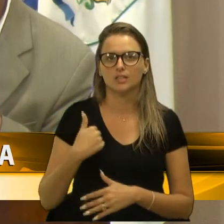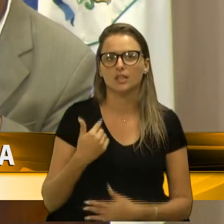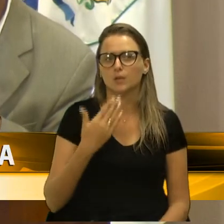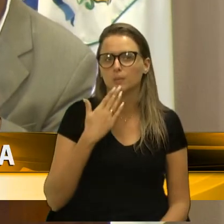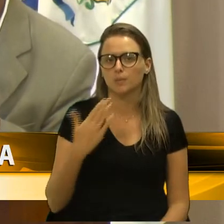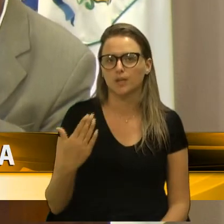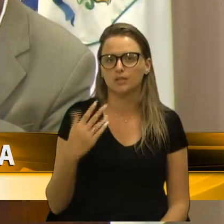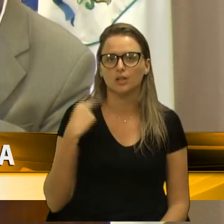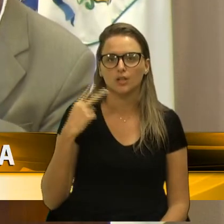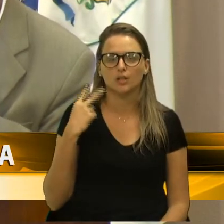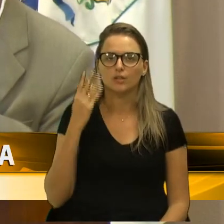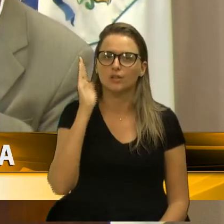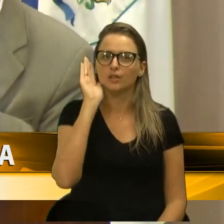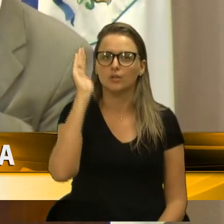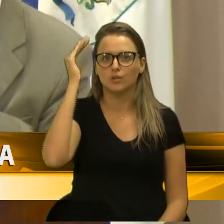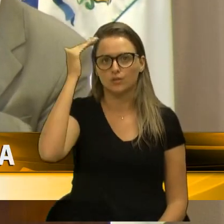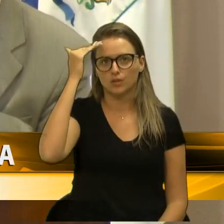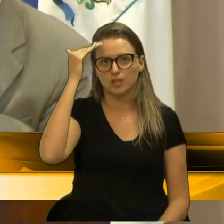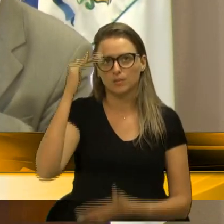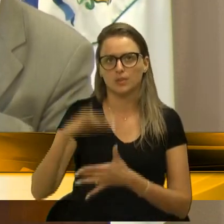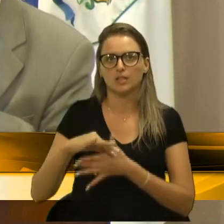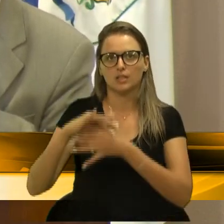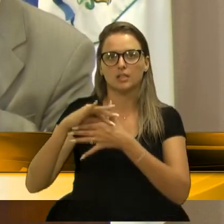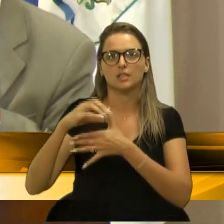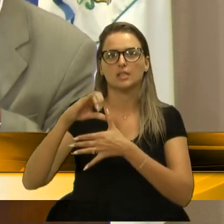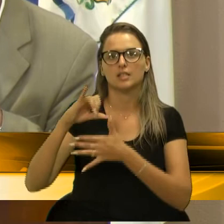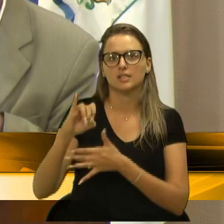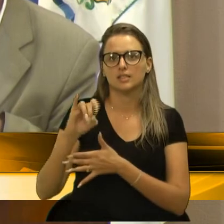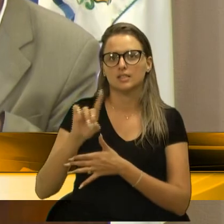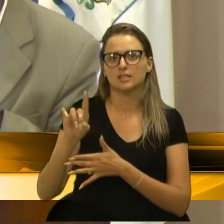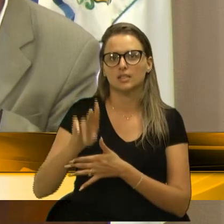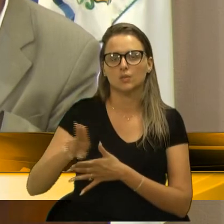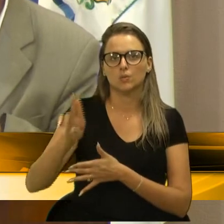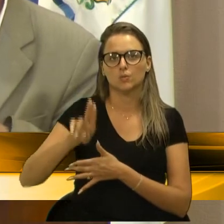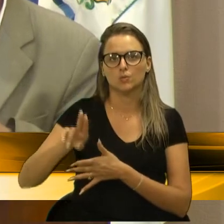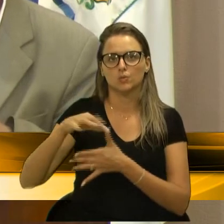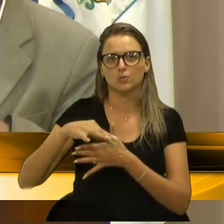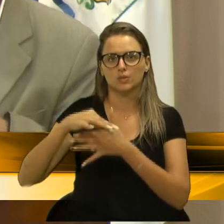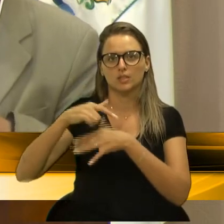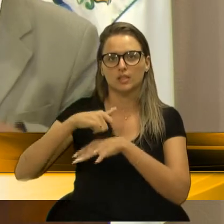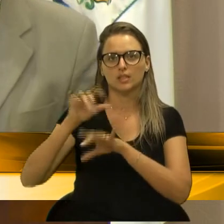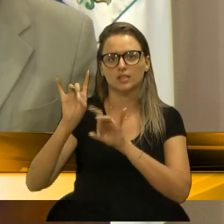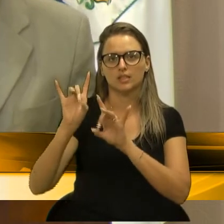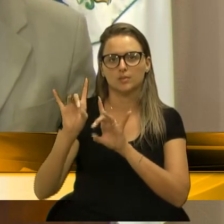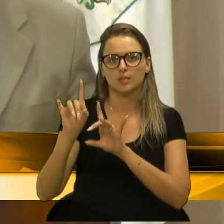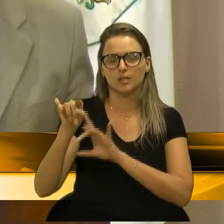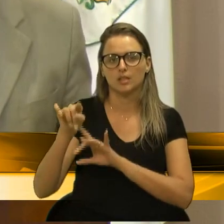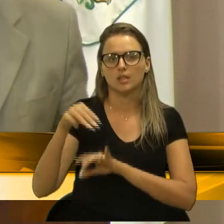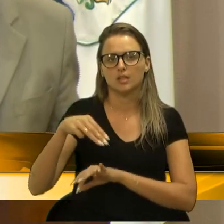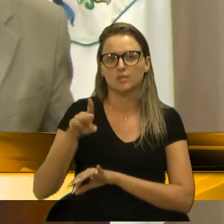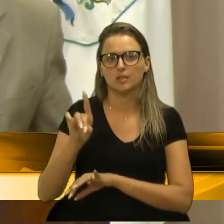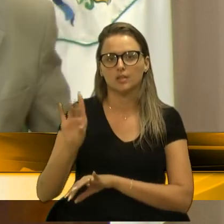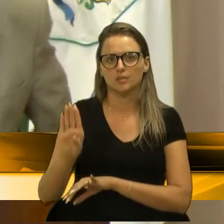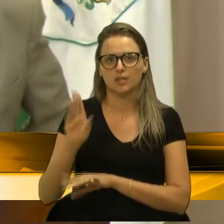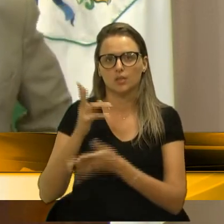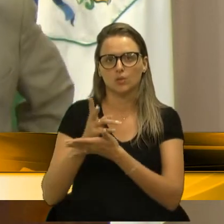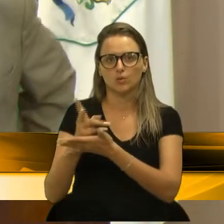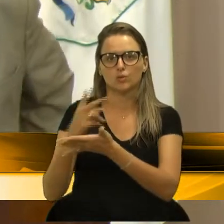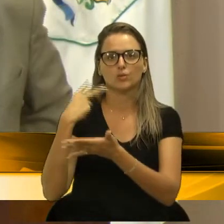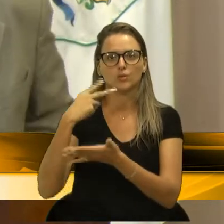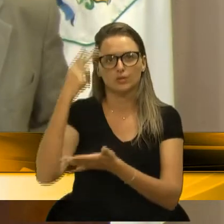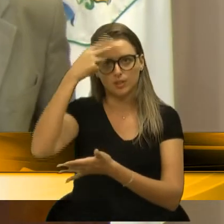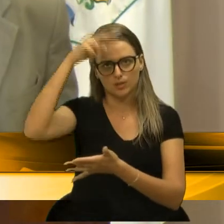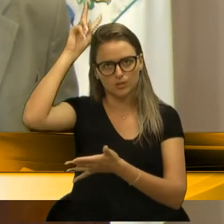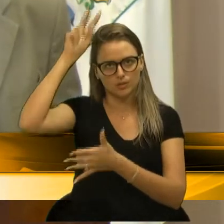ao vereador Felipe Grêmio Maia, nosso líder, se não utilizar declaração de líder. Uma declaração de líder, senhor presidente, a bancada do MDB. Segue o vereador Edson da